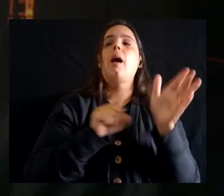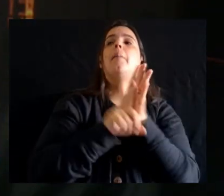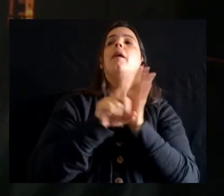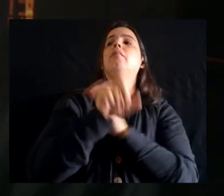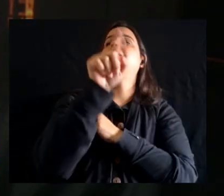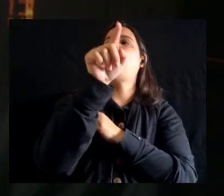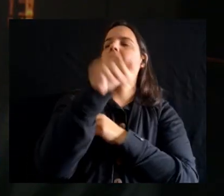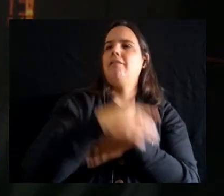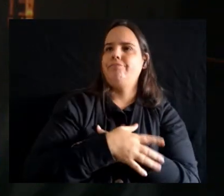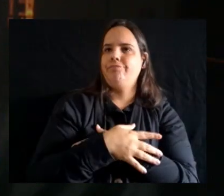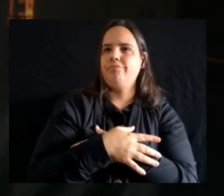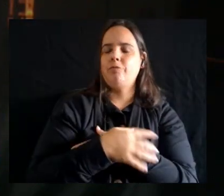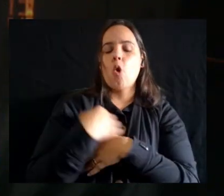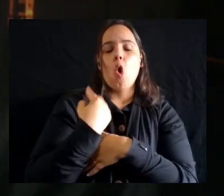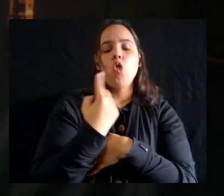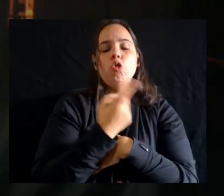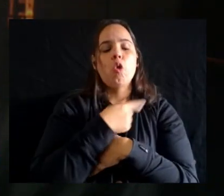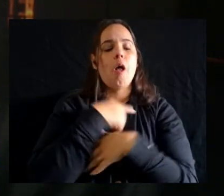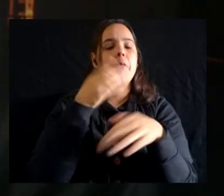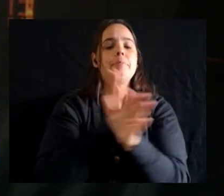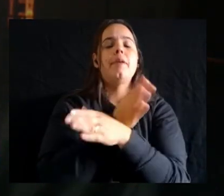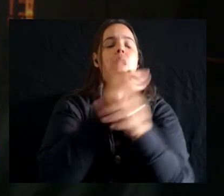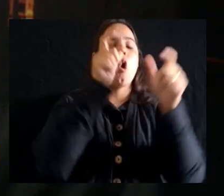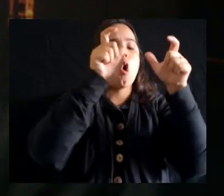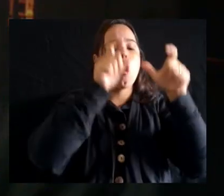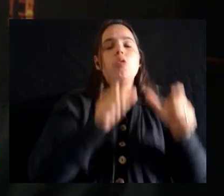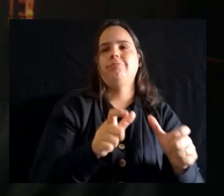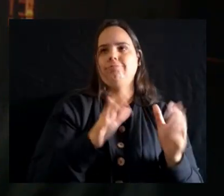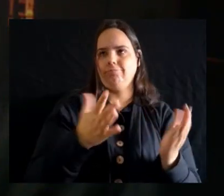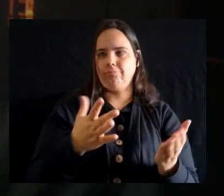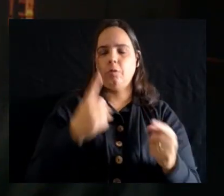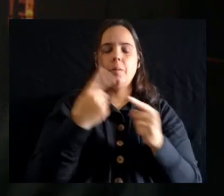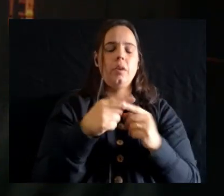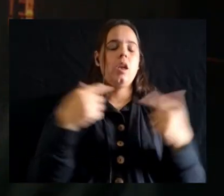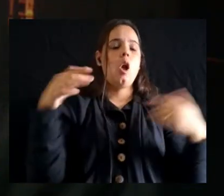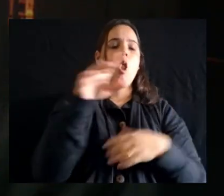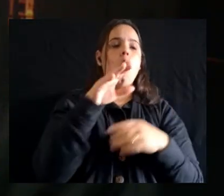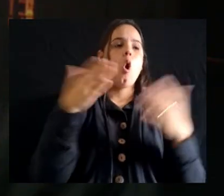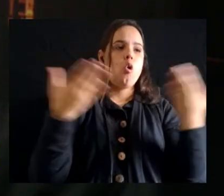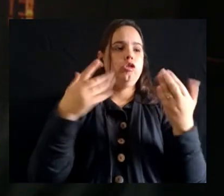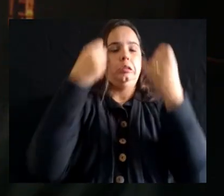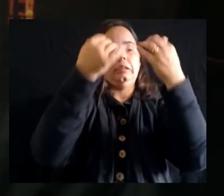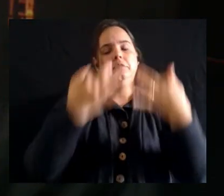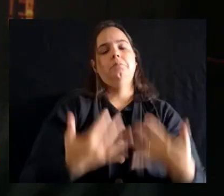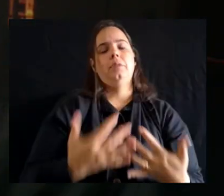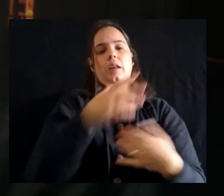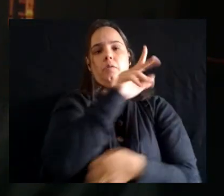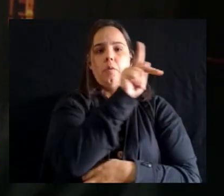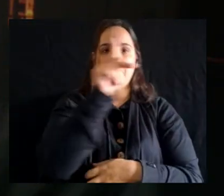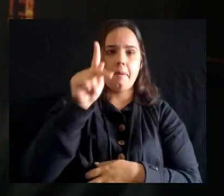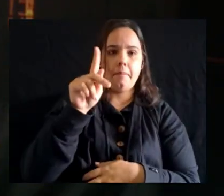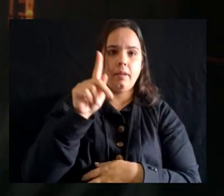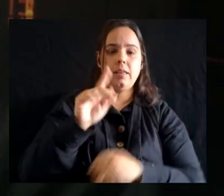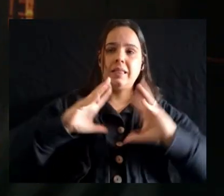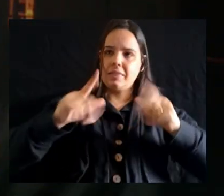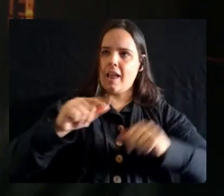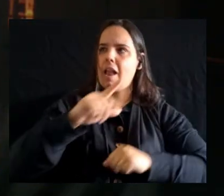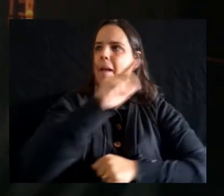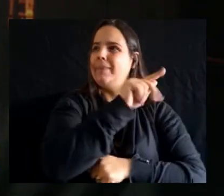nos perdemos? Porque hoje a gente fala dos aplicativos aqui no programa, tem aplicativo para tudo, né?